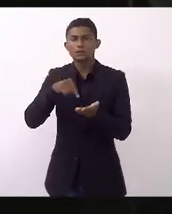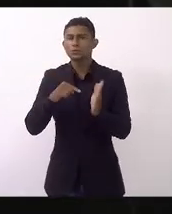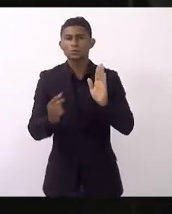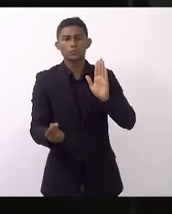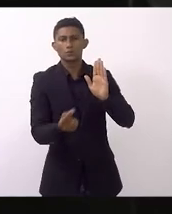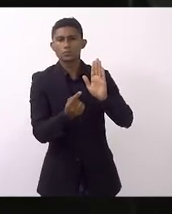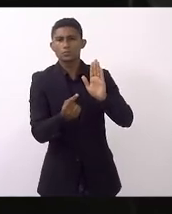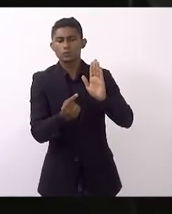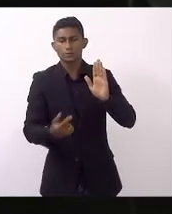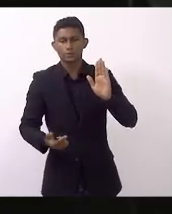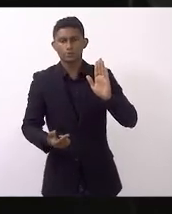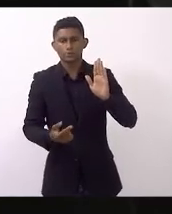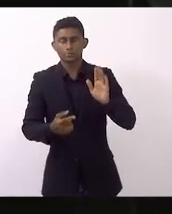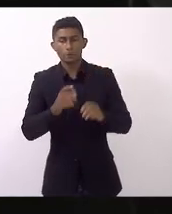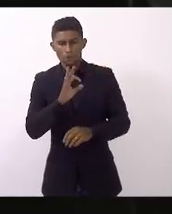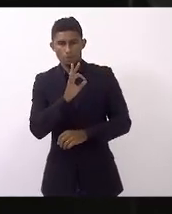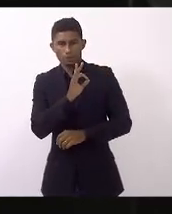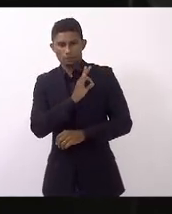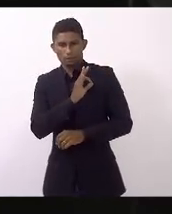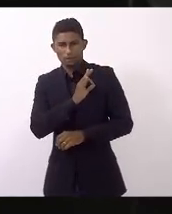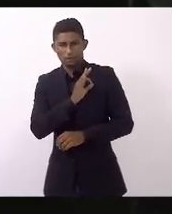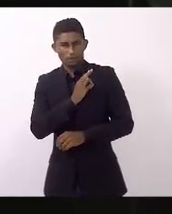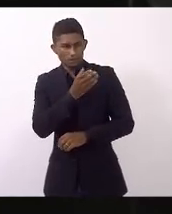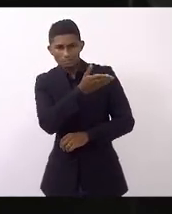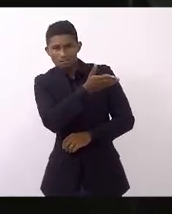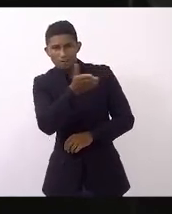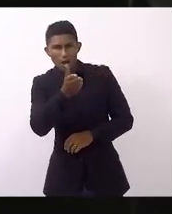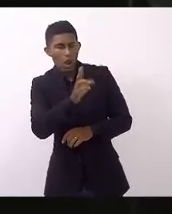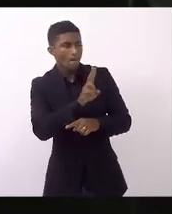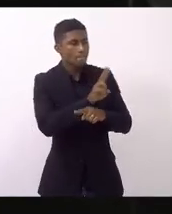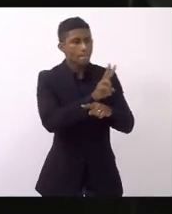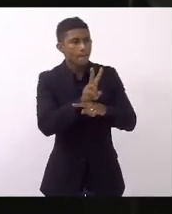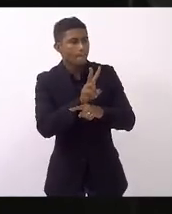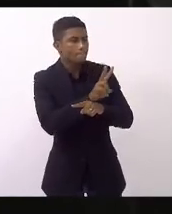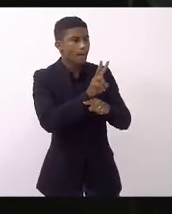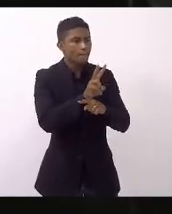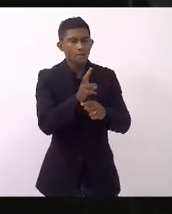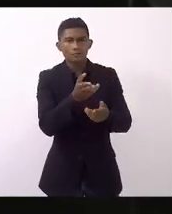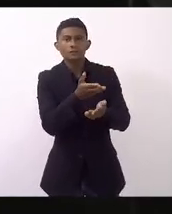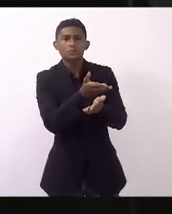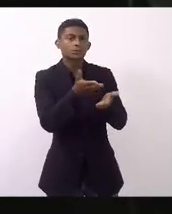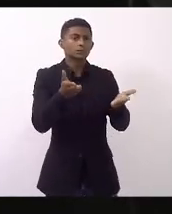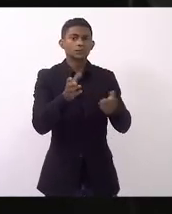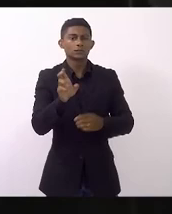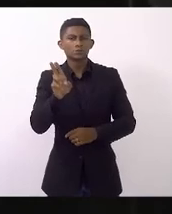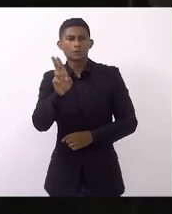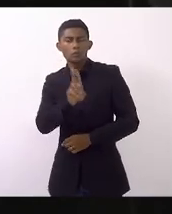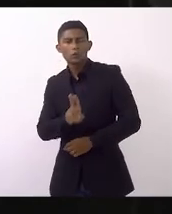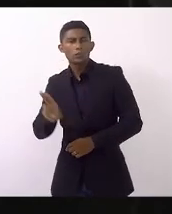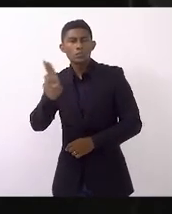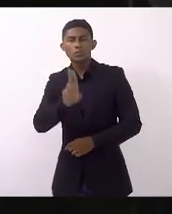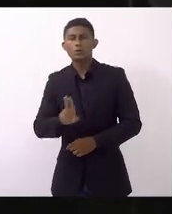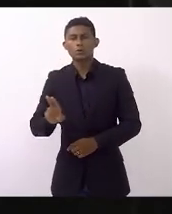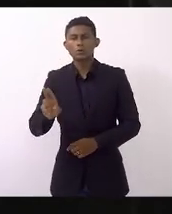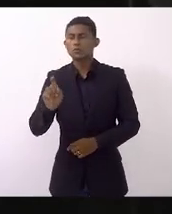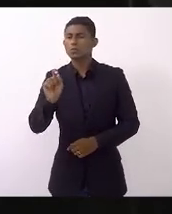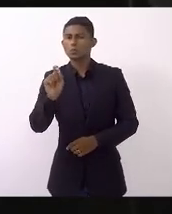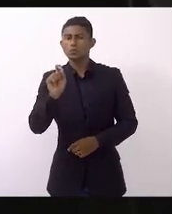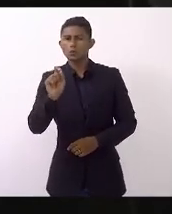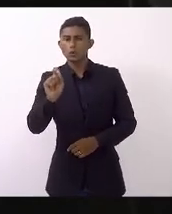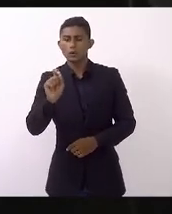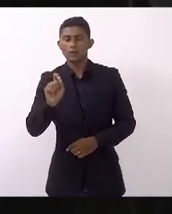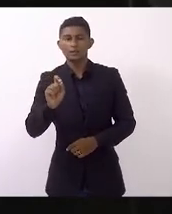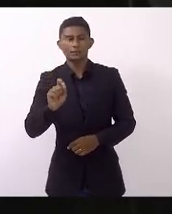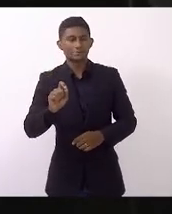os policiais que fazem a escolta usou o bem público, o patrimônio público